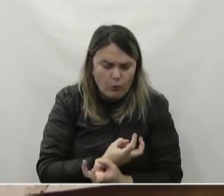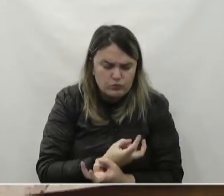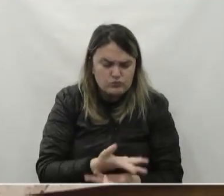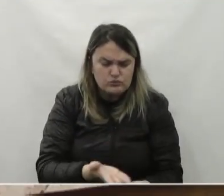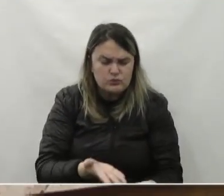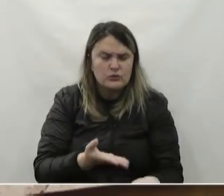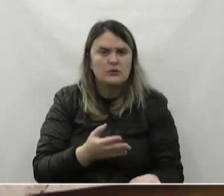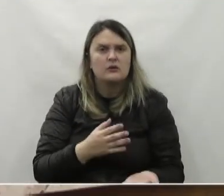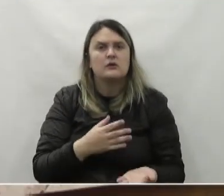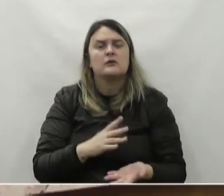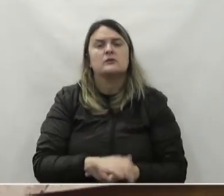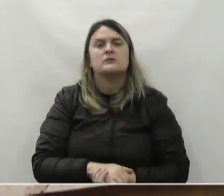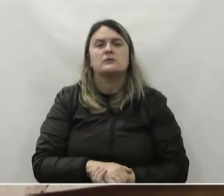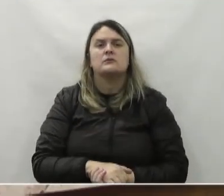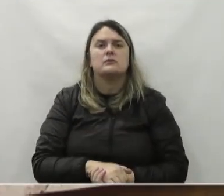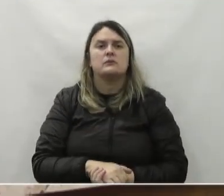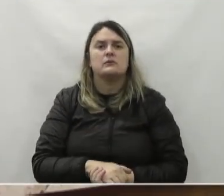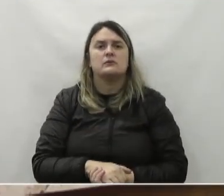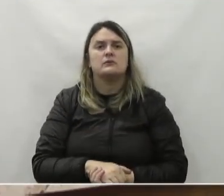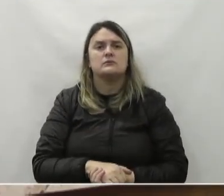logo